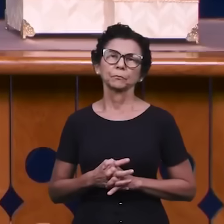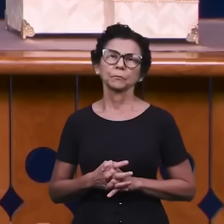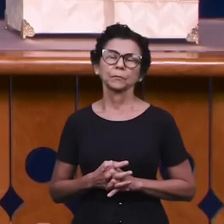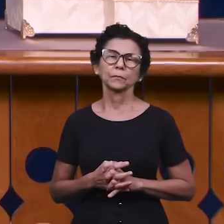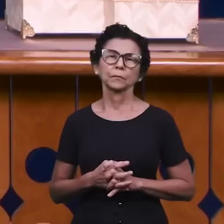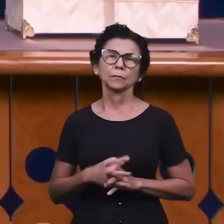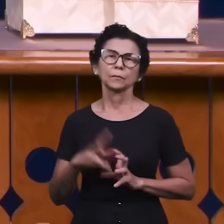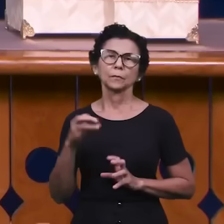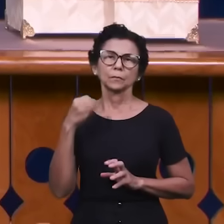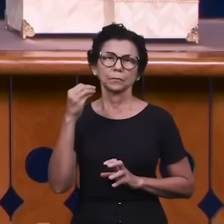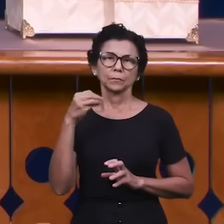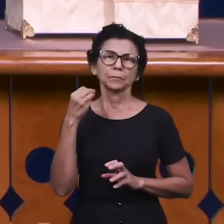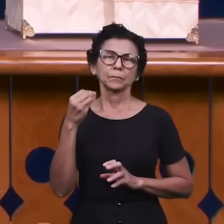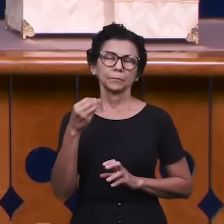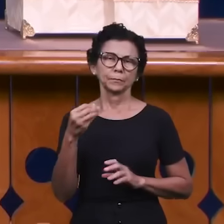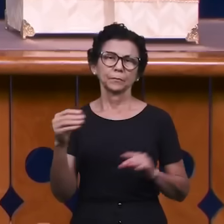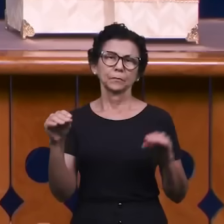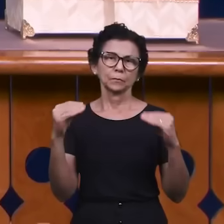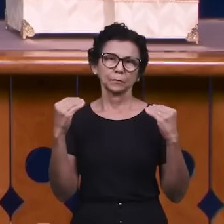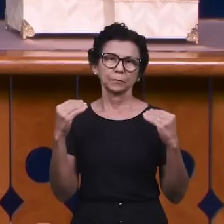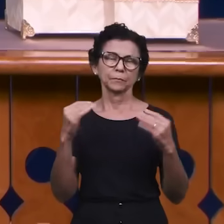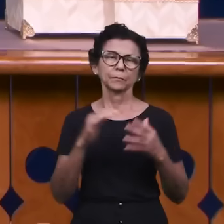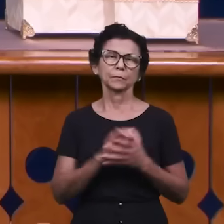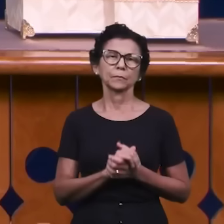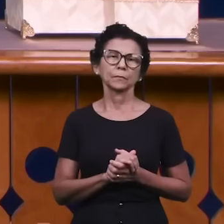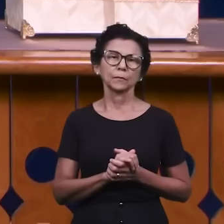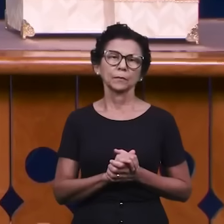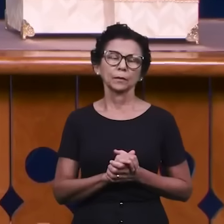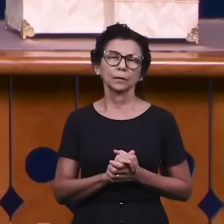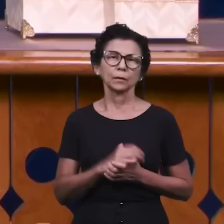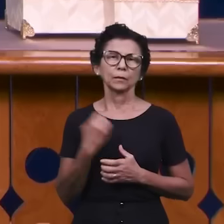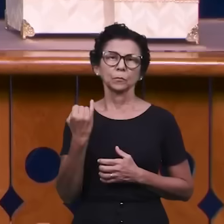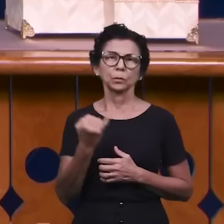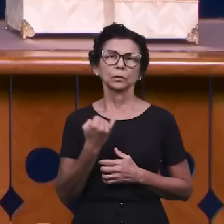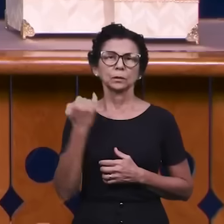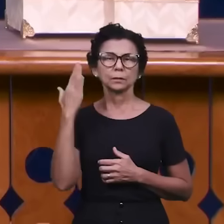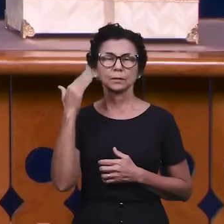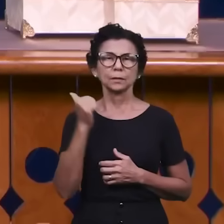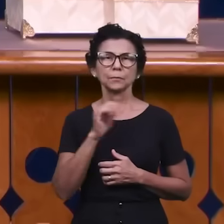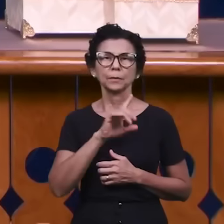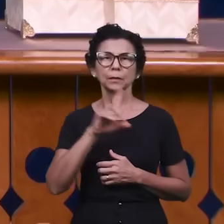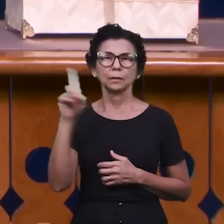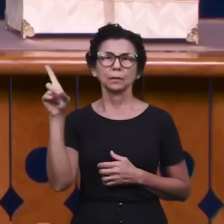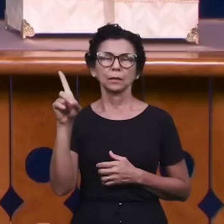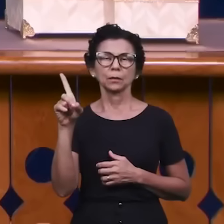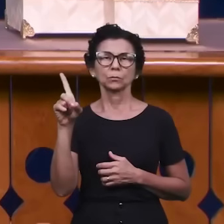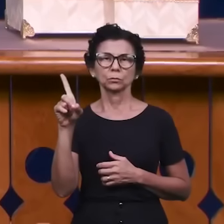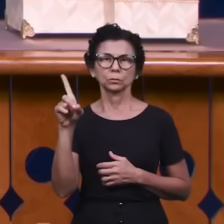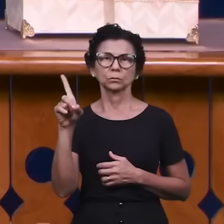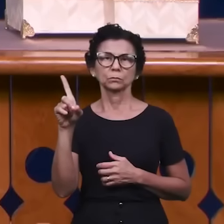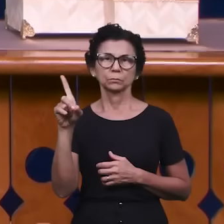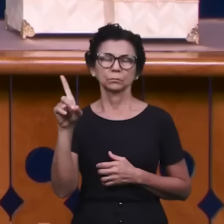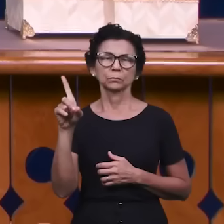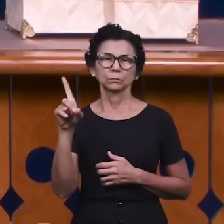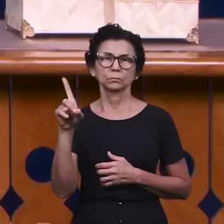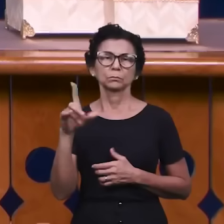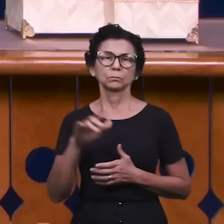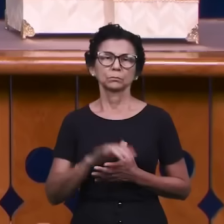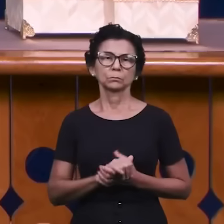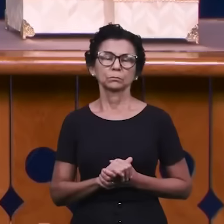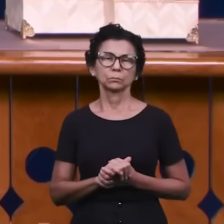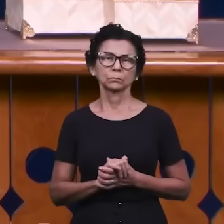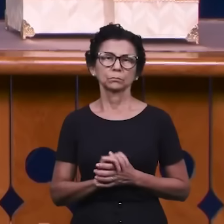a sua experiência. É muito importante para nós sabermos o que Deus está fazendo através dessa